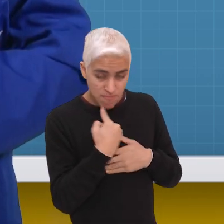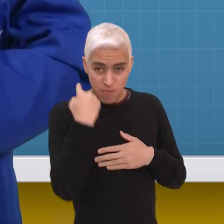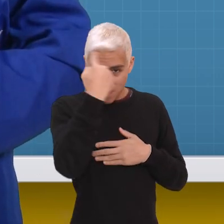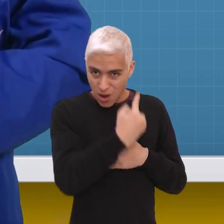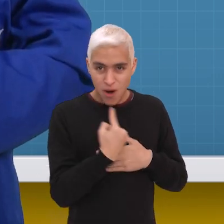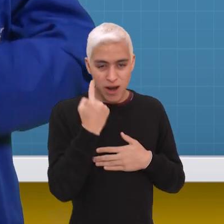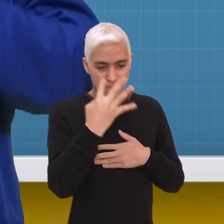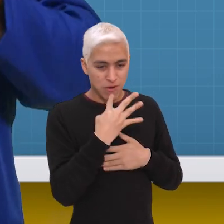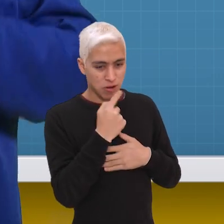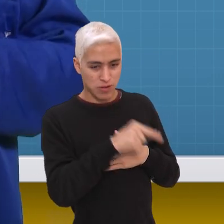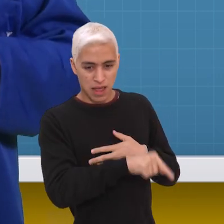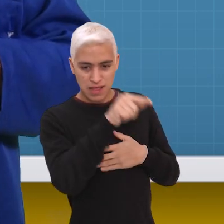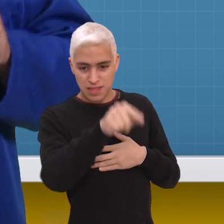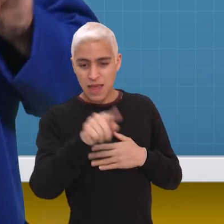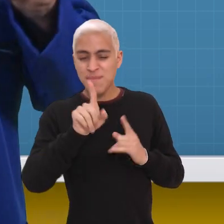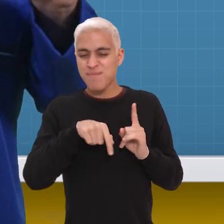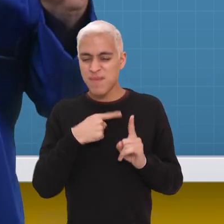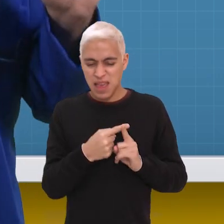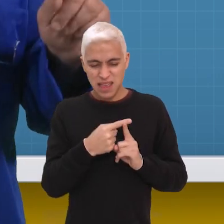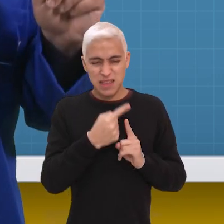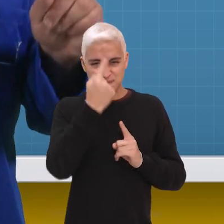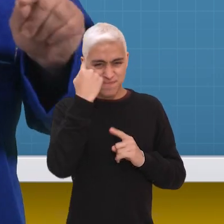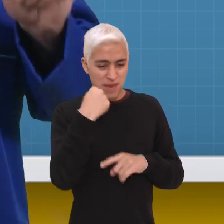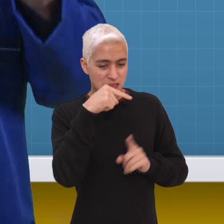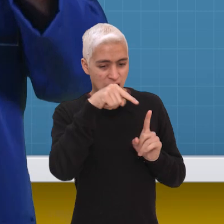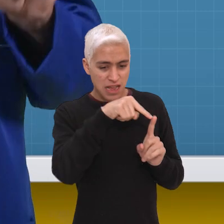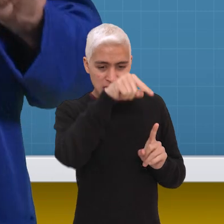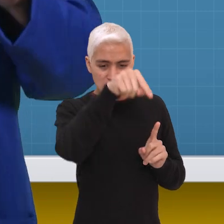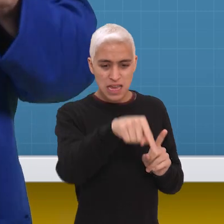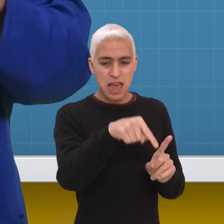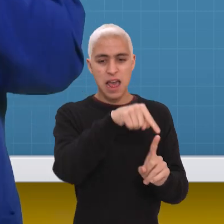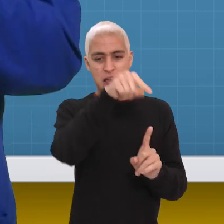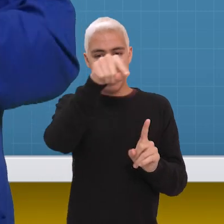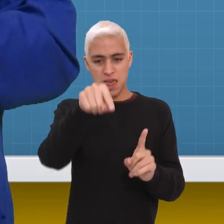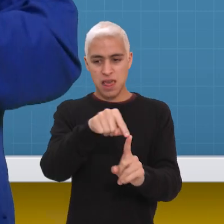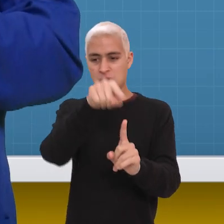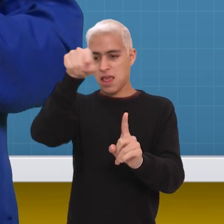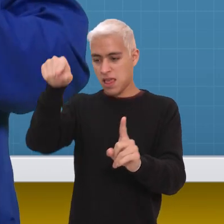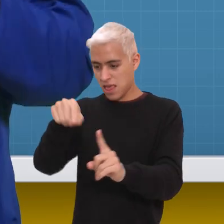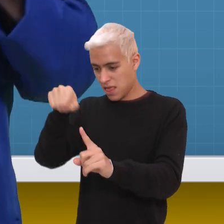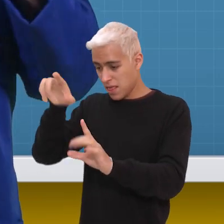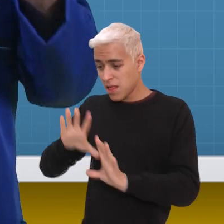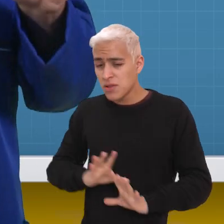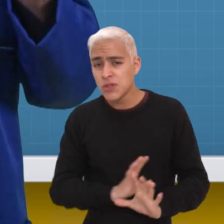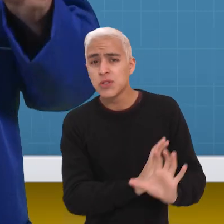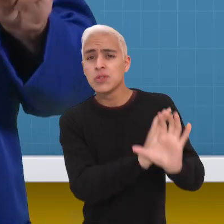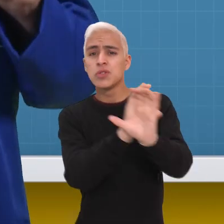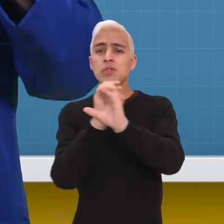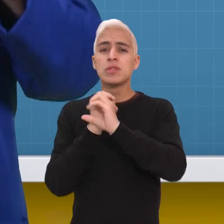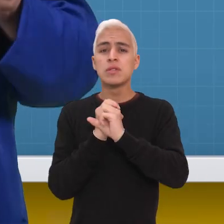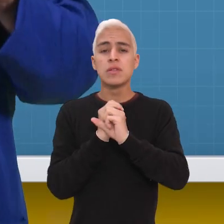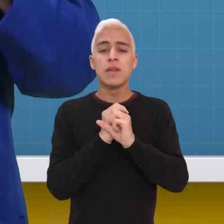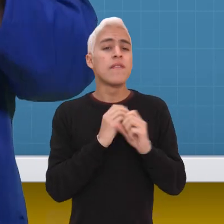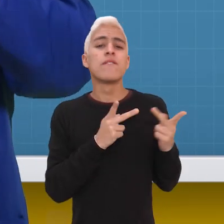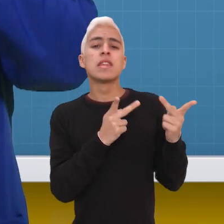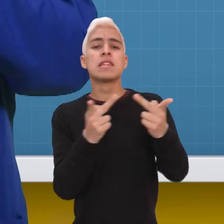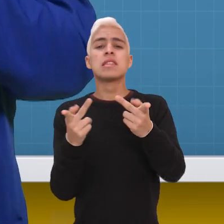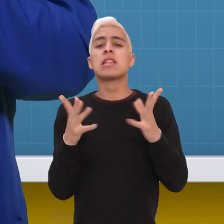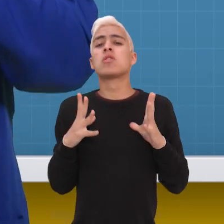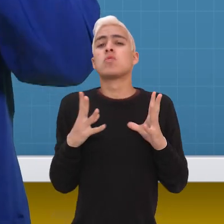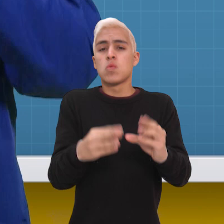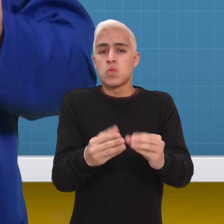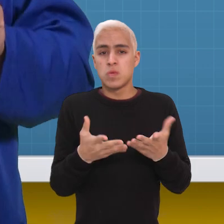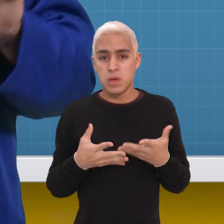para conhecer e ainda mais meia hora do trajeto de um local para o outro, quanto tempo levou para todas